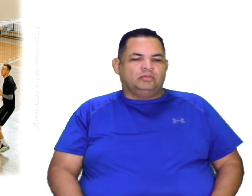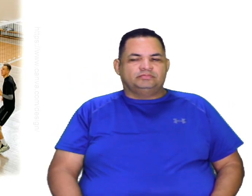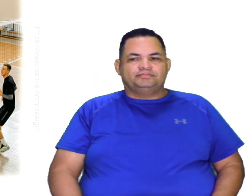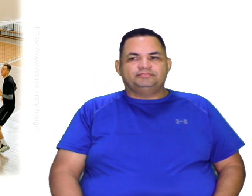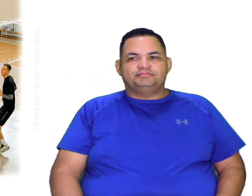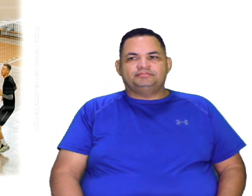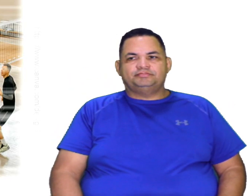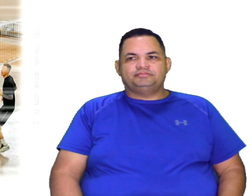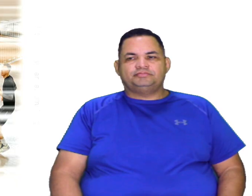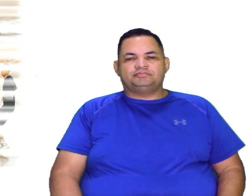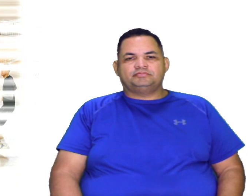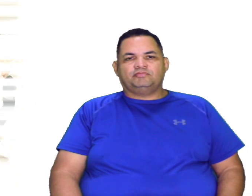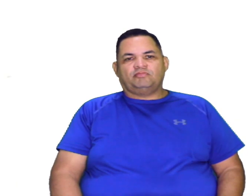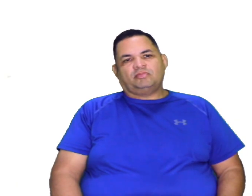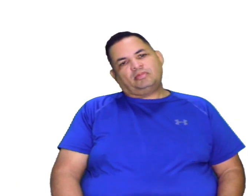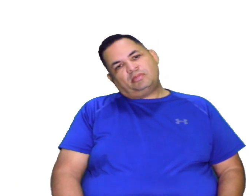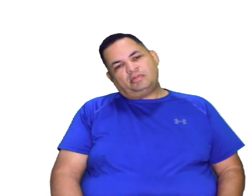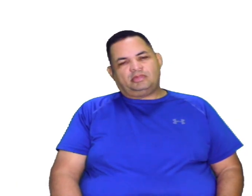desconforto.